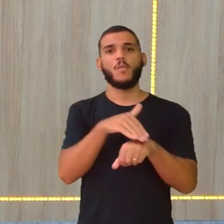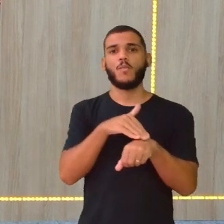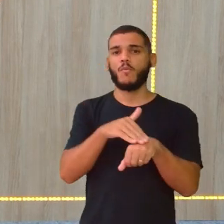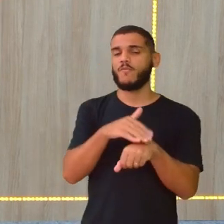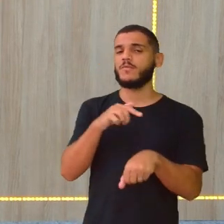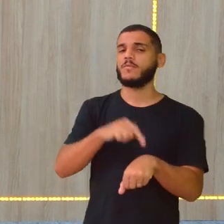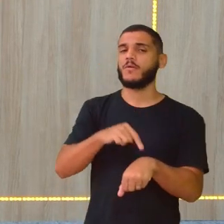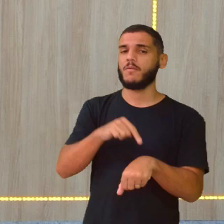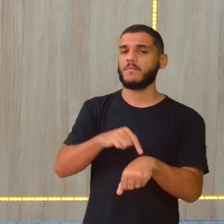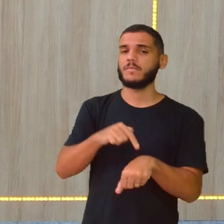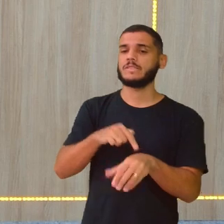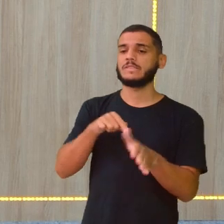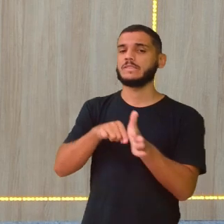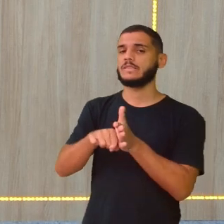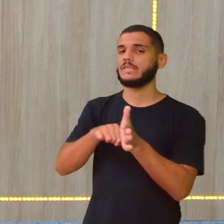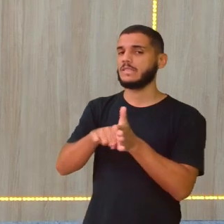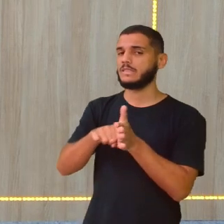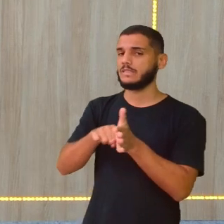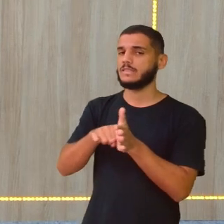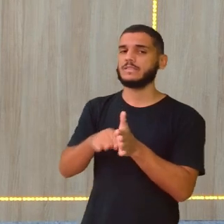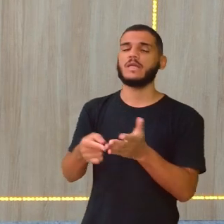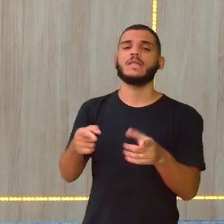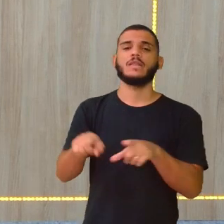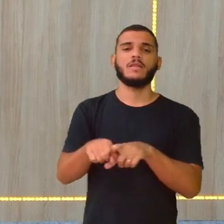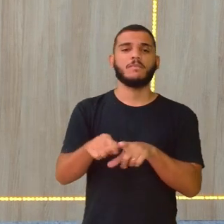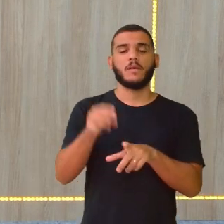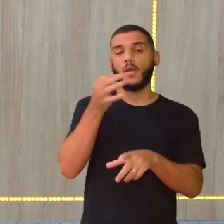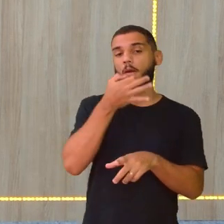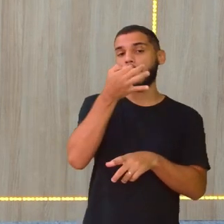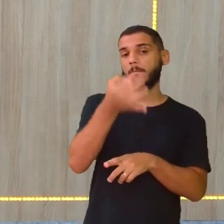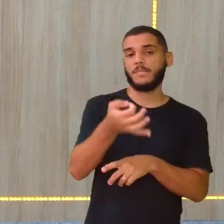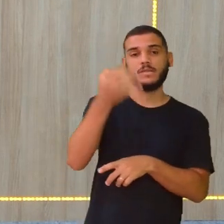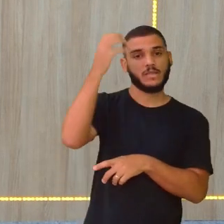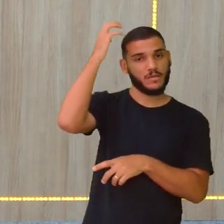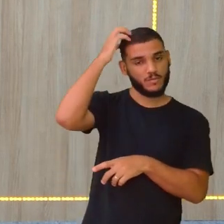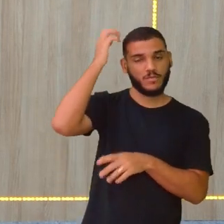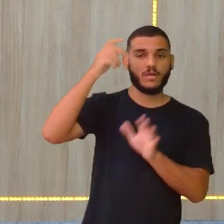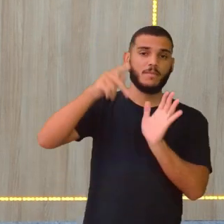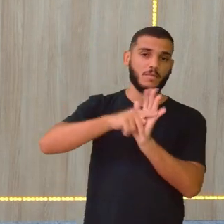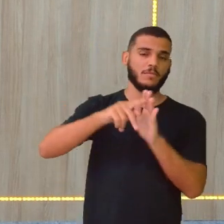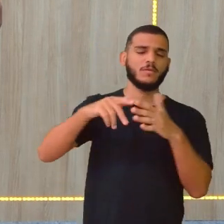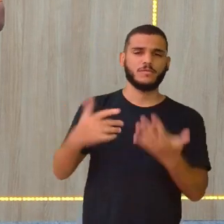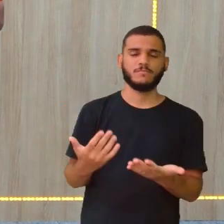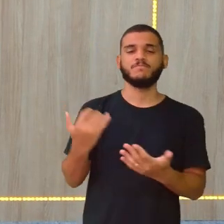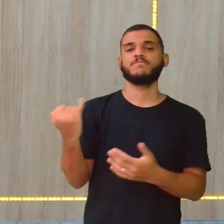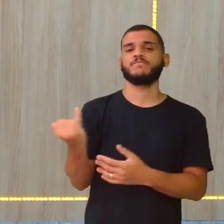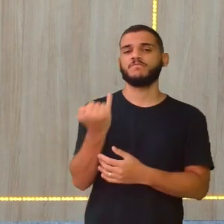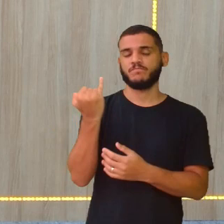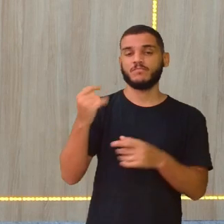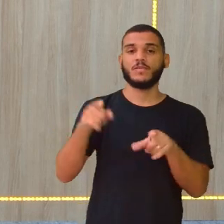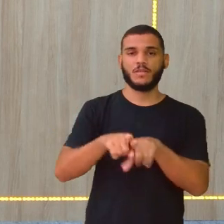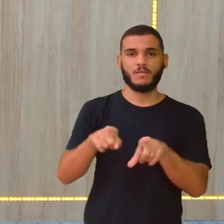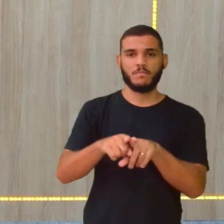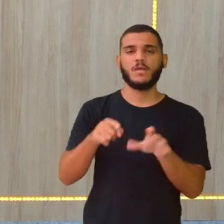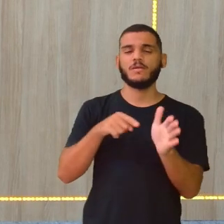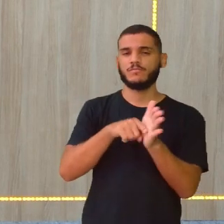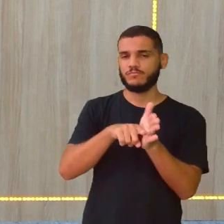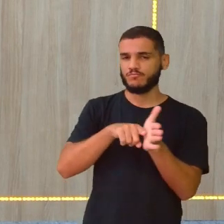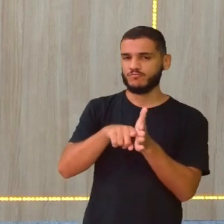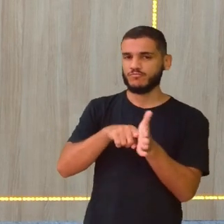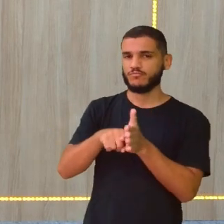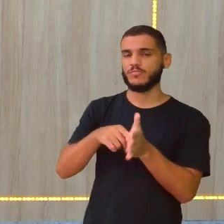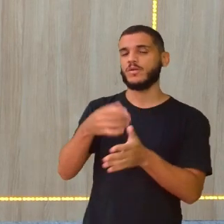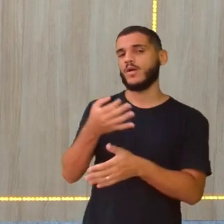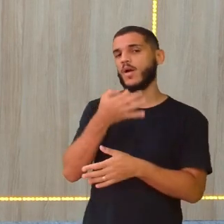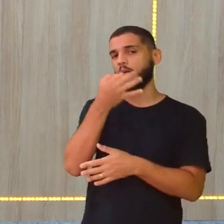eles analisaram o discurso do rei Herodes. Não é importante isso, né? Você analisar o